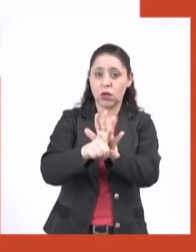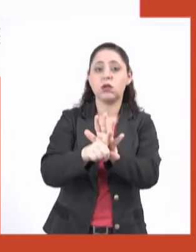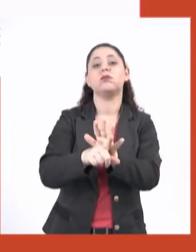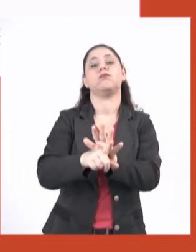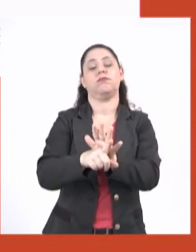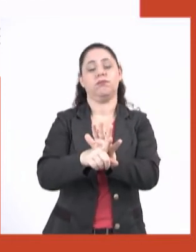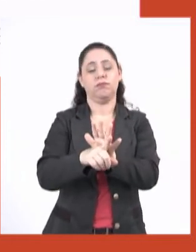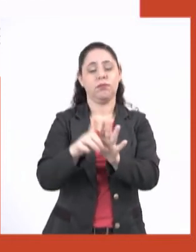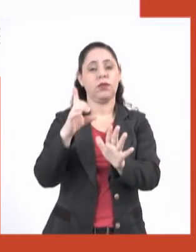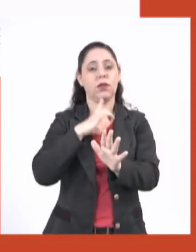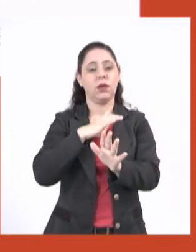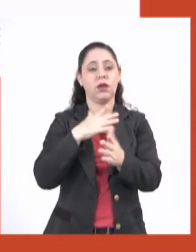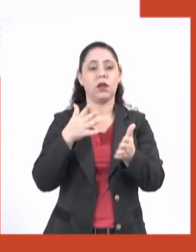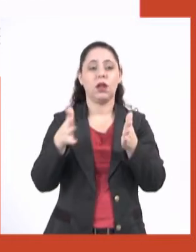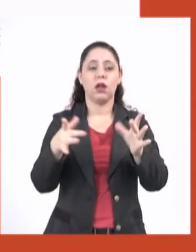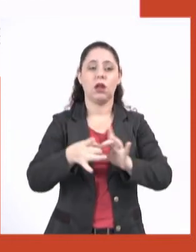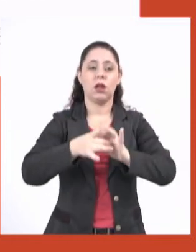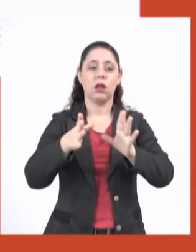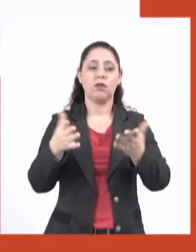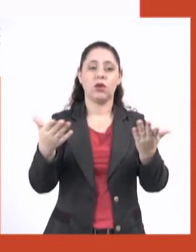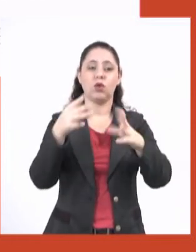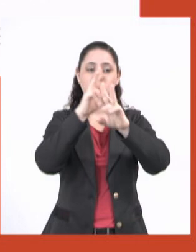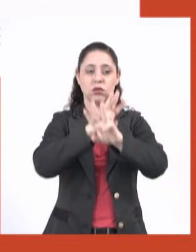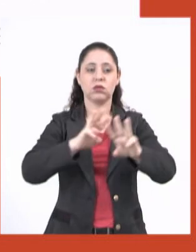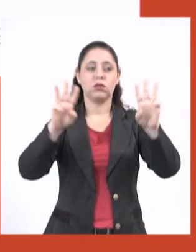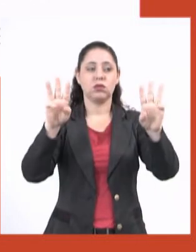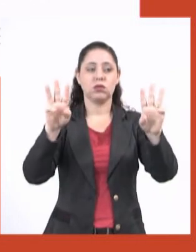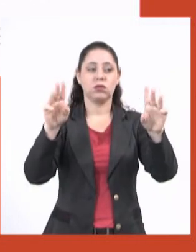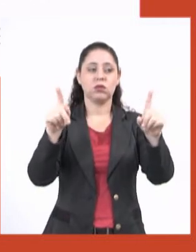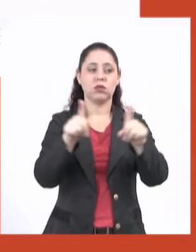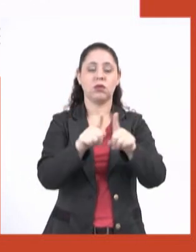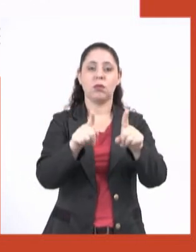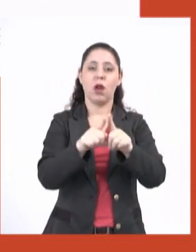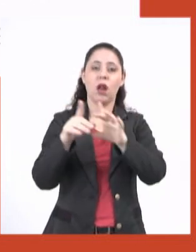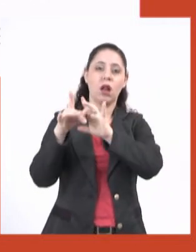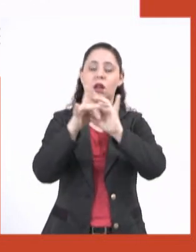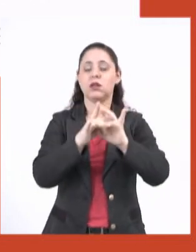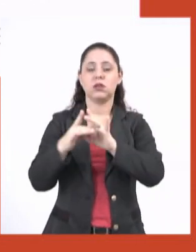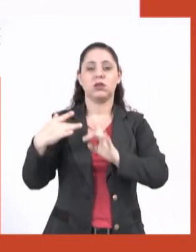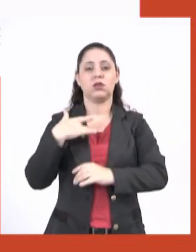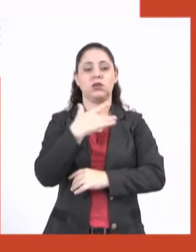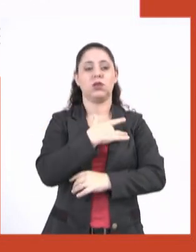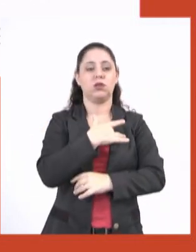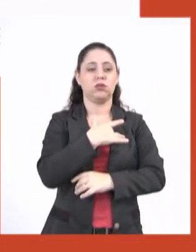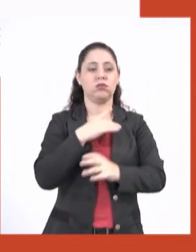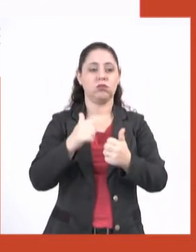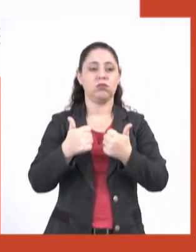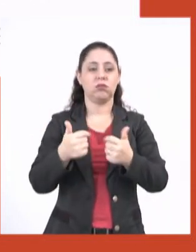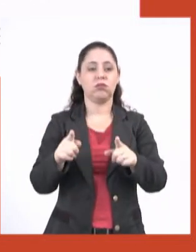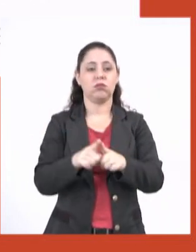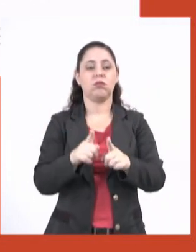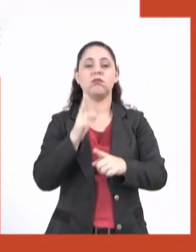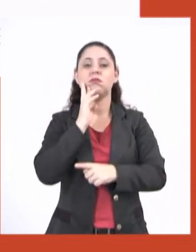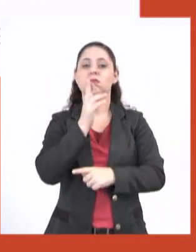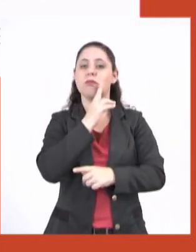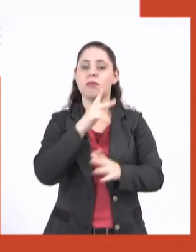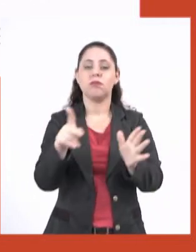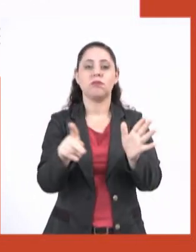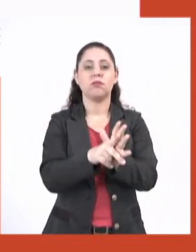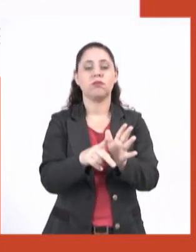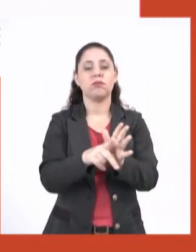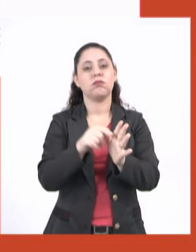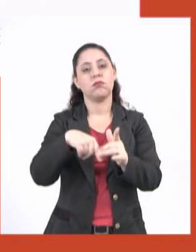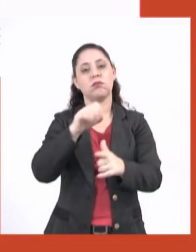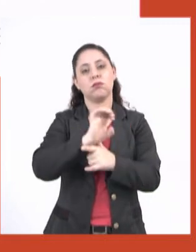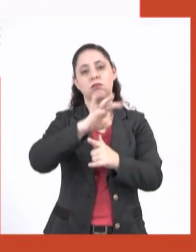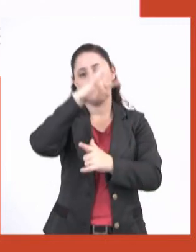está disponível para vocês no site da Aliança pela Alimentação Saudável, os restaurantes populares no